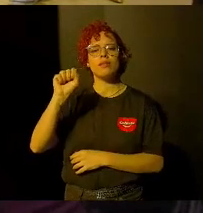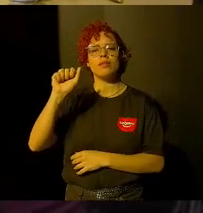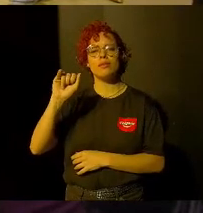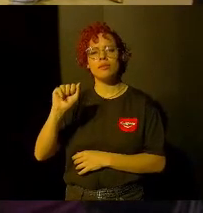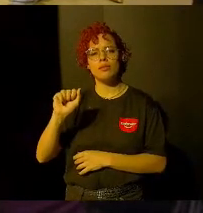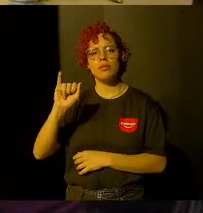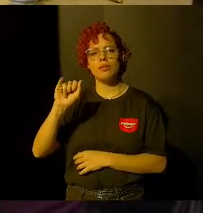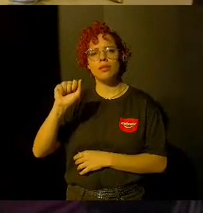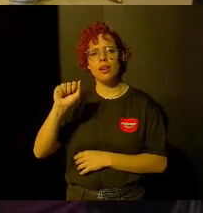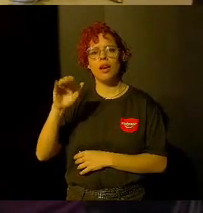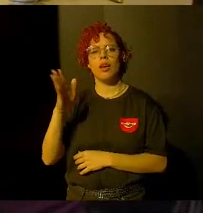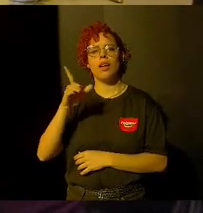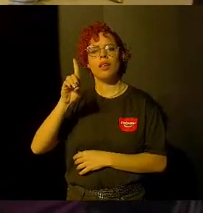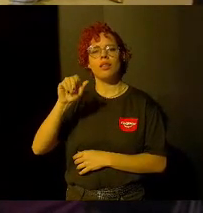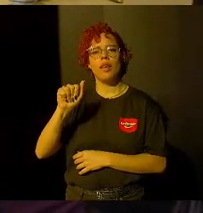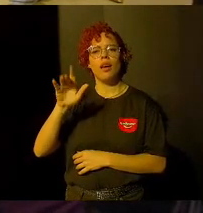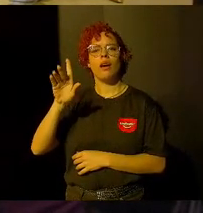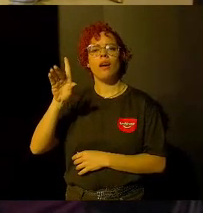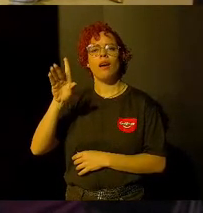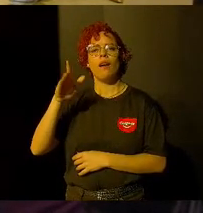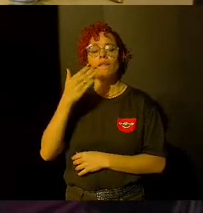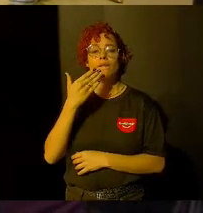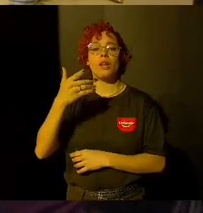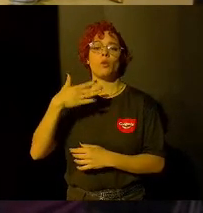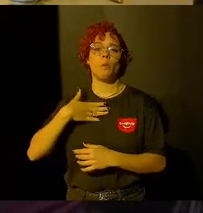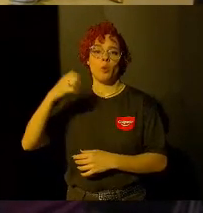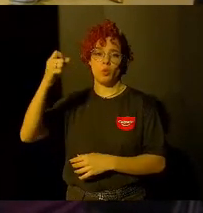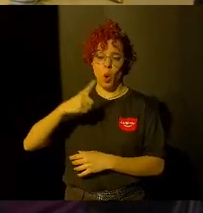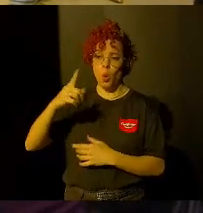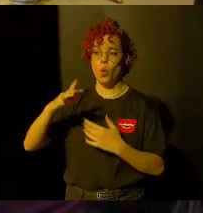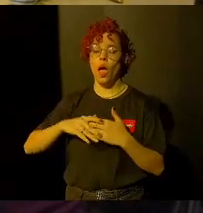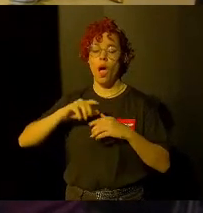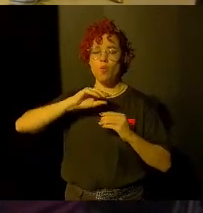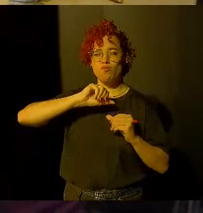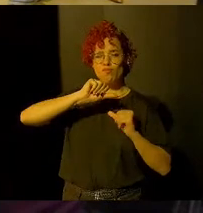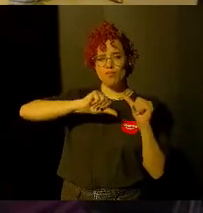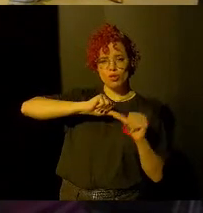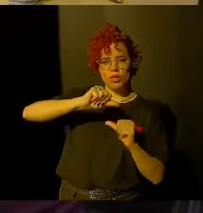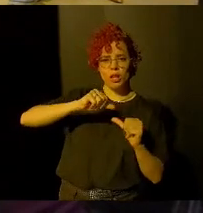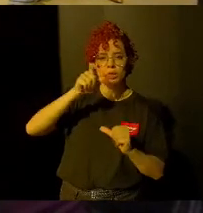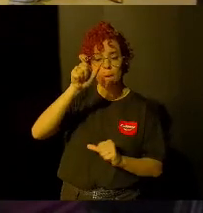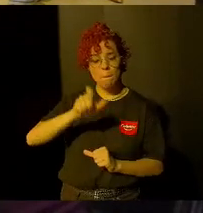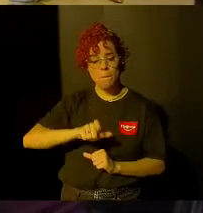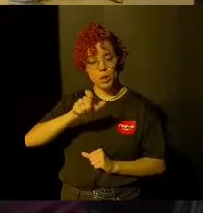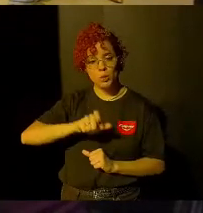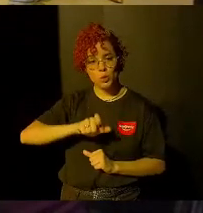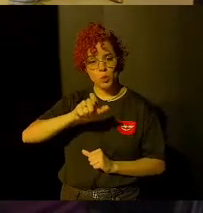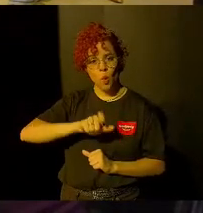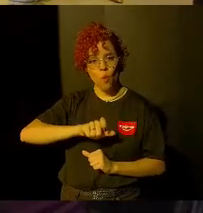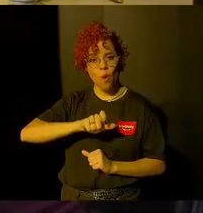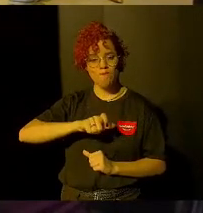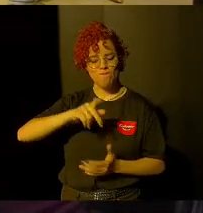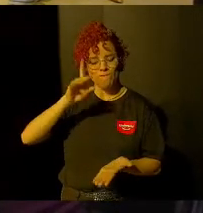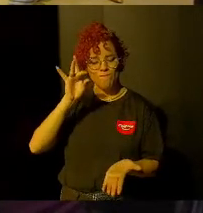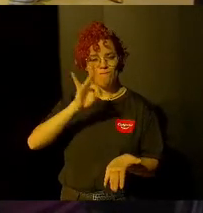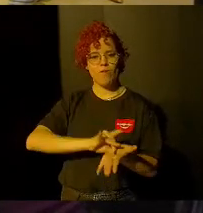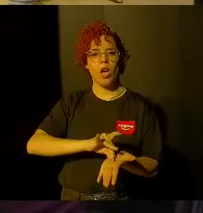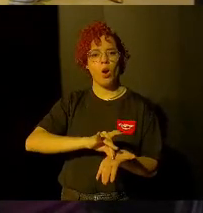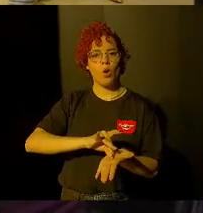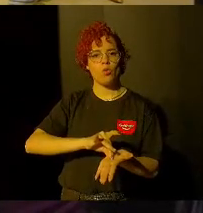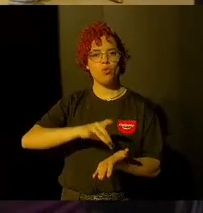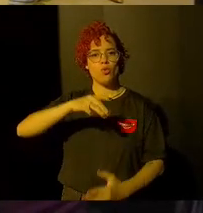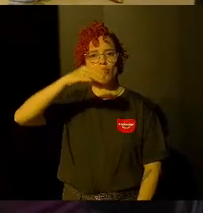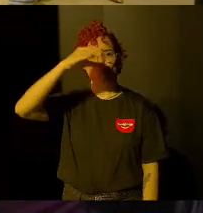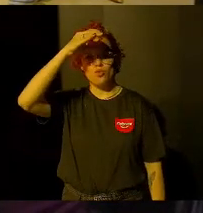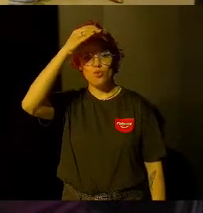pouco a transformação dessa pessoa real que foi o tio Ricardo num